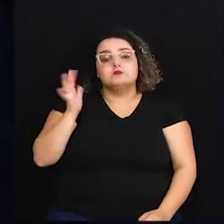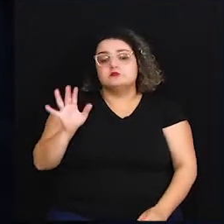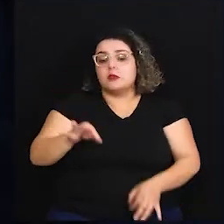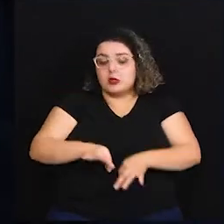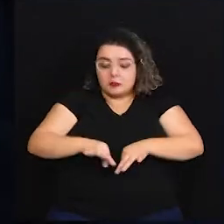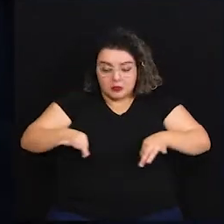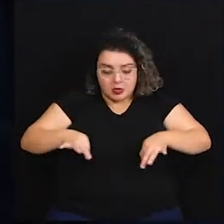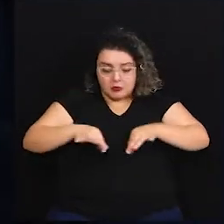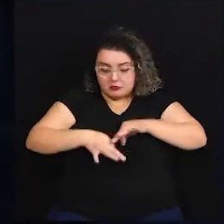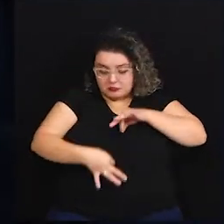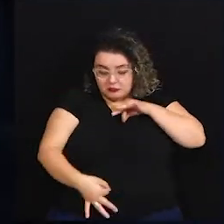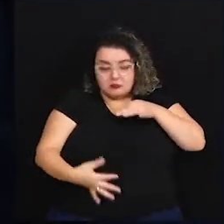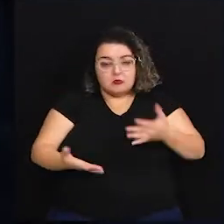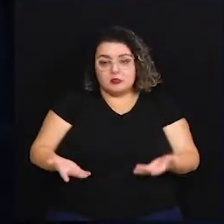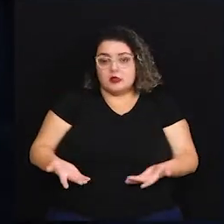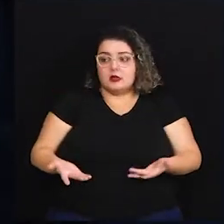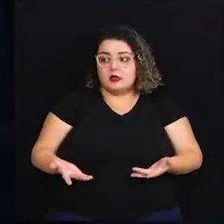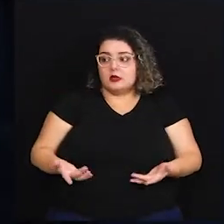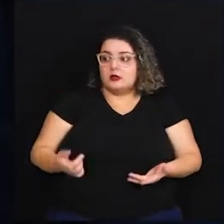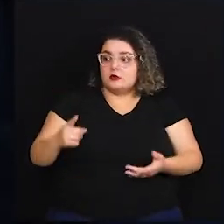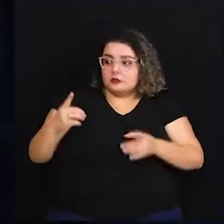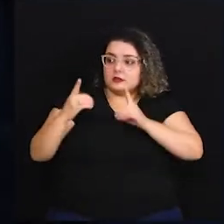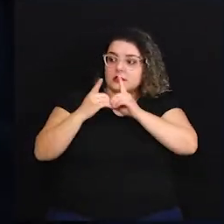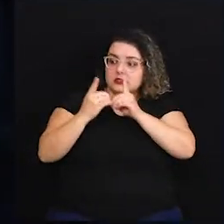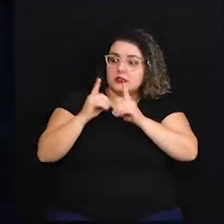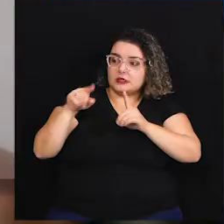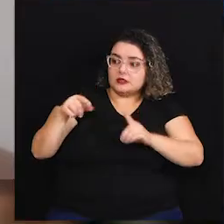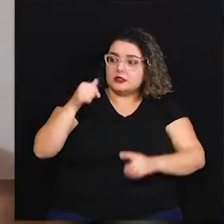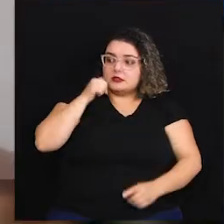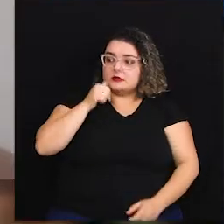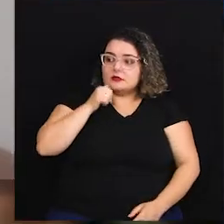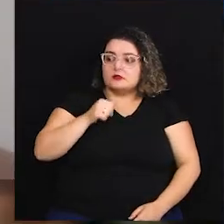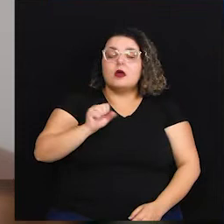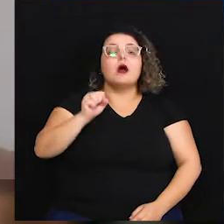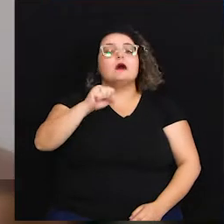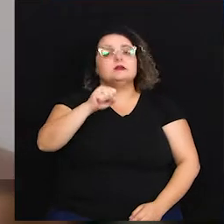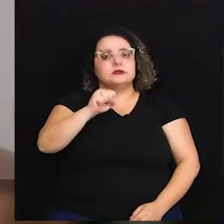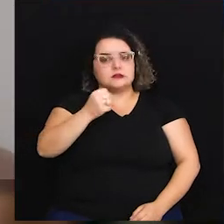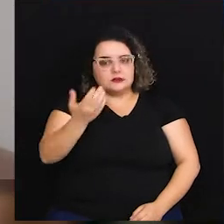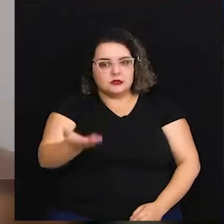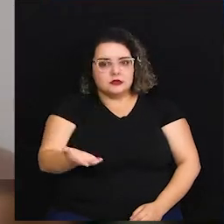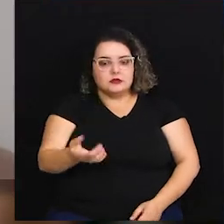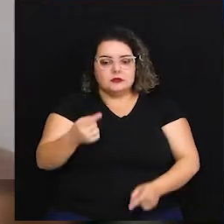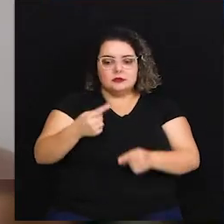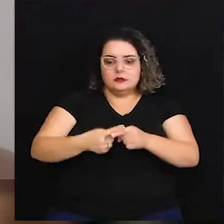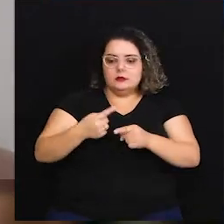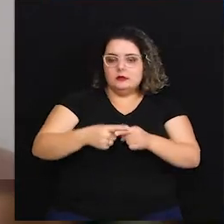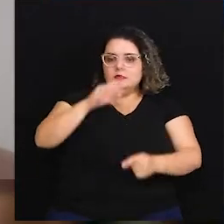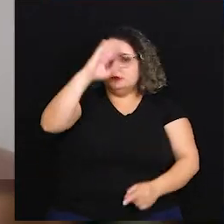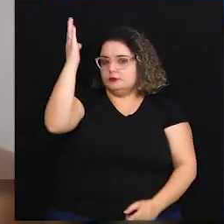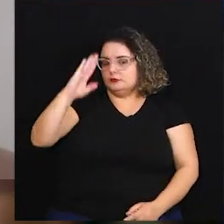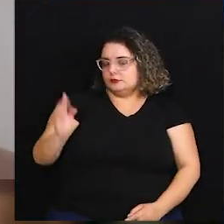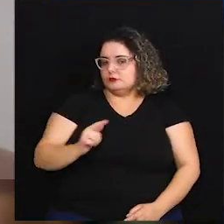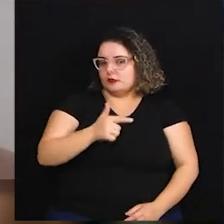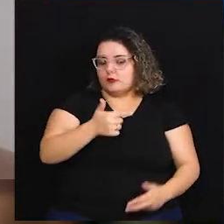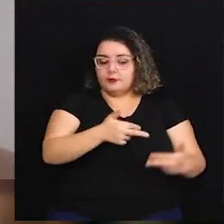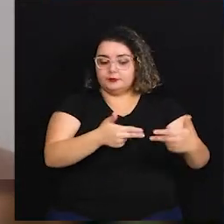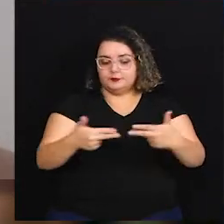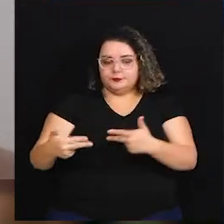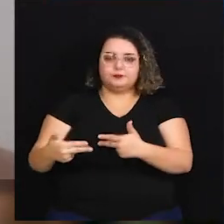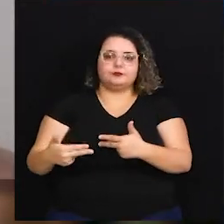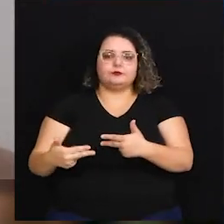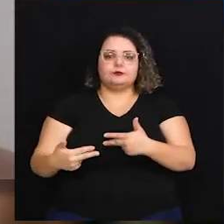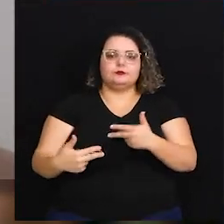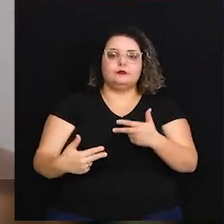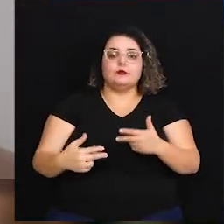que eu visto, que confecção. Você atende essa mulher? Isso. E porque no Brasil não tem um padrão, né? Para